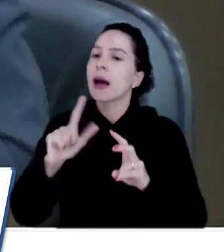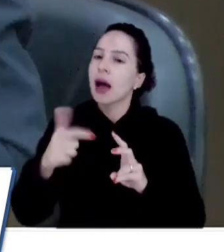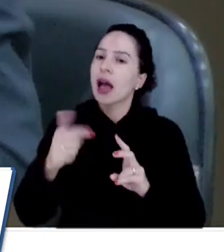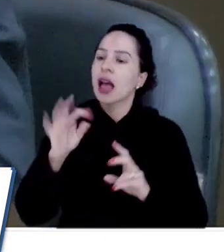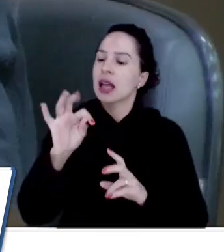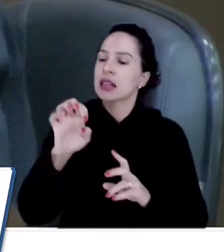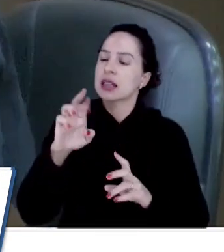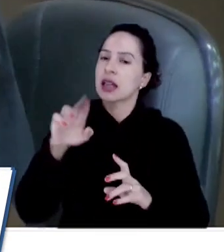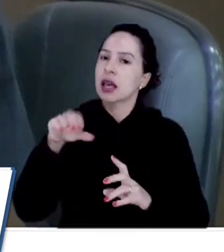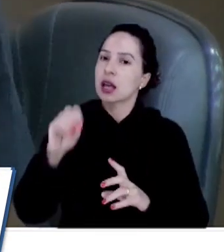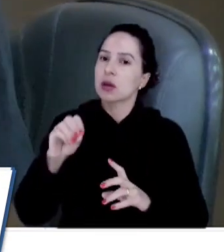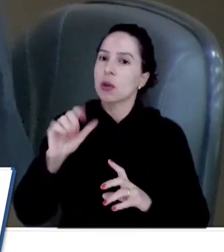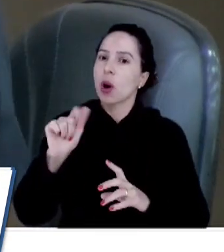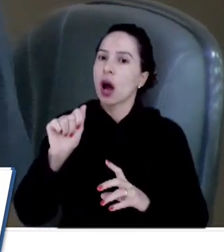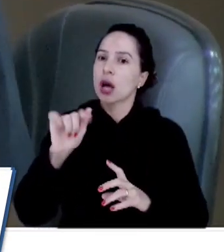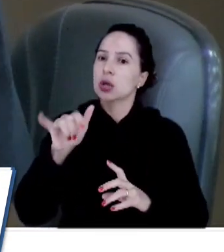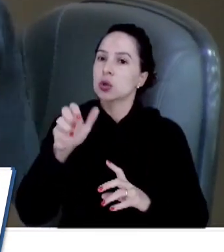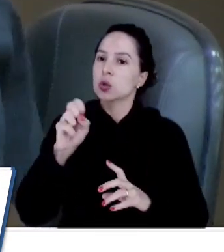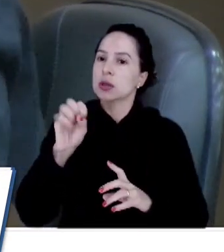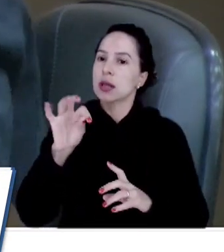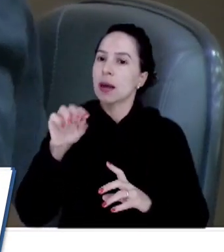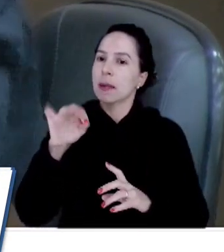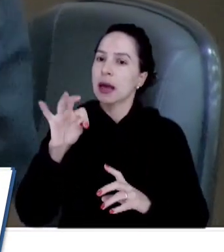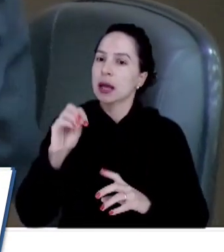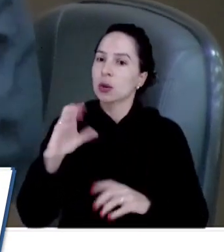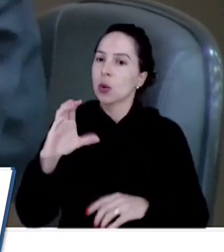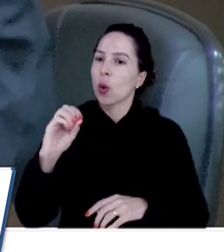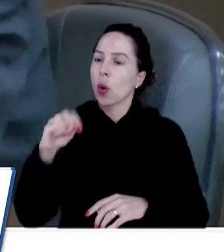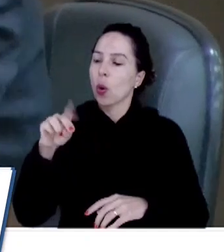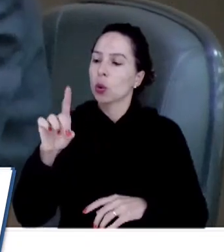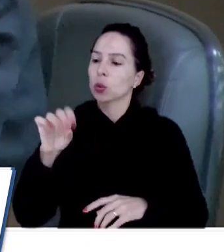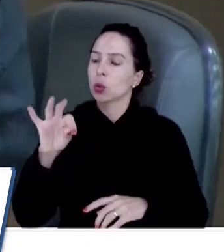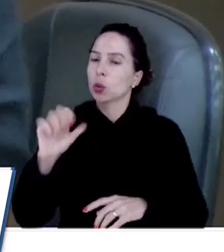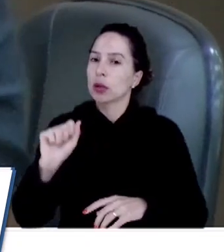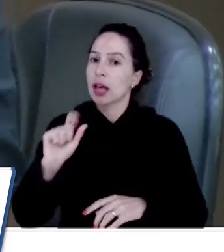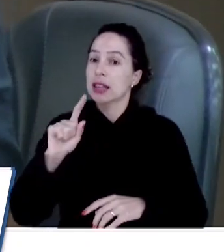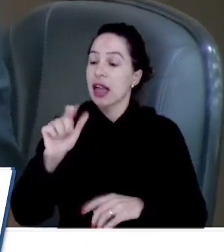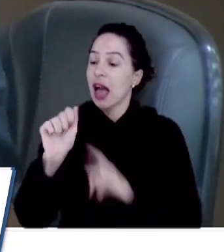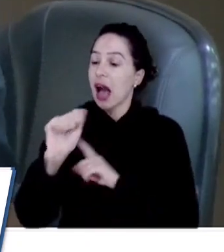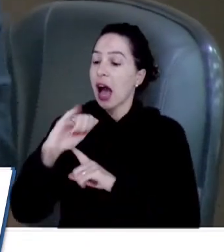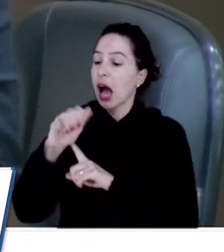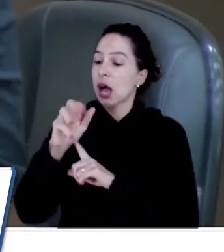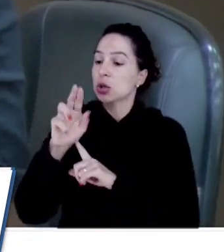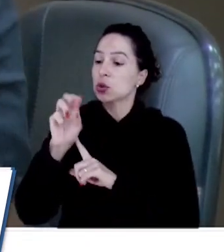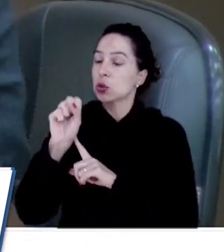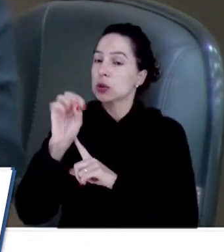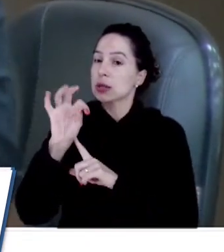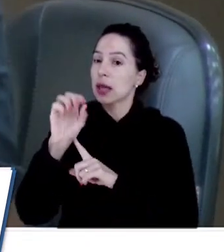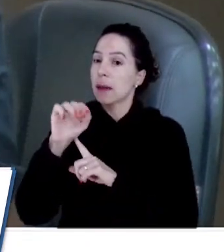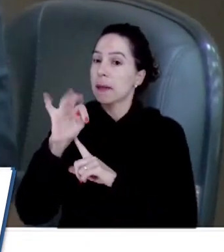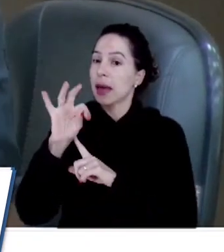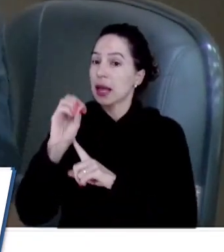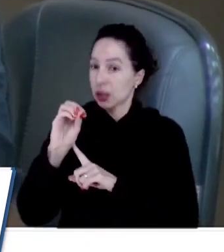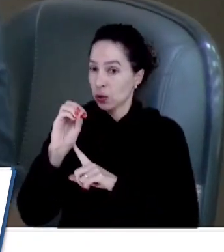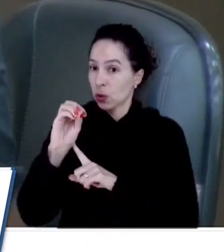conduta. Se é um ajustamento de conduta, quer dizer que esse ajustamento pode ser feito